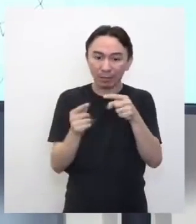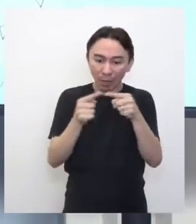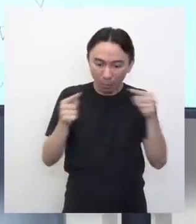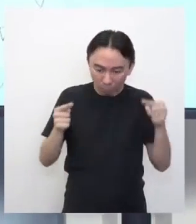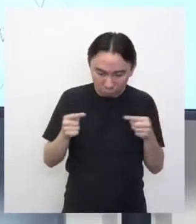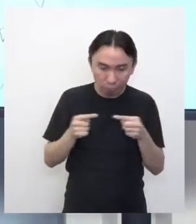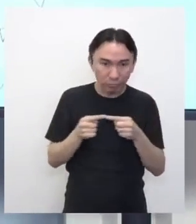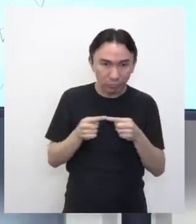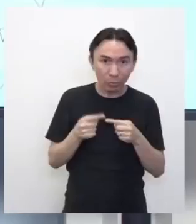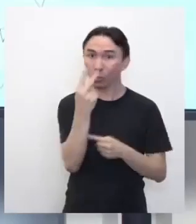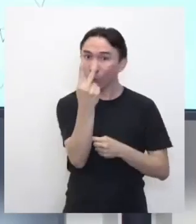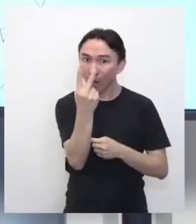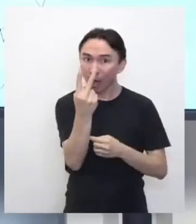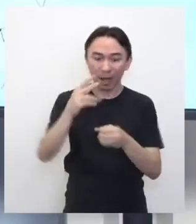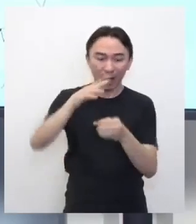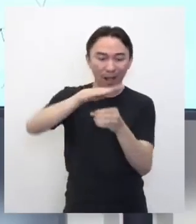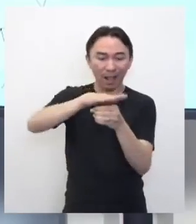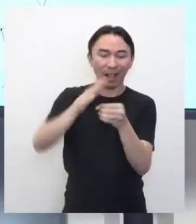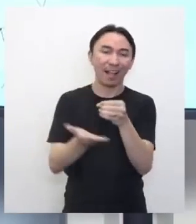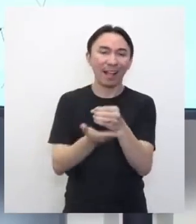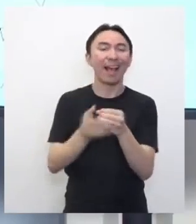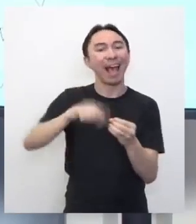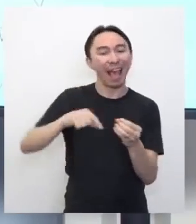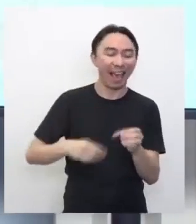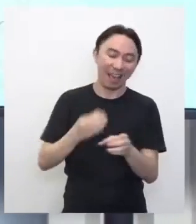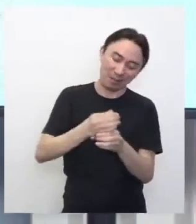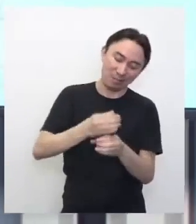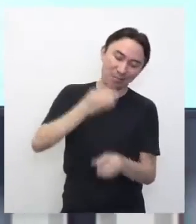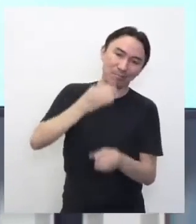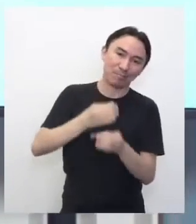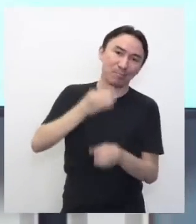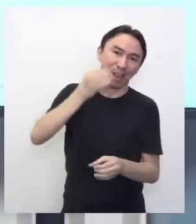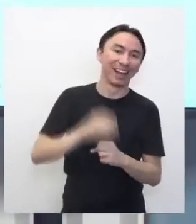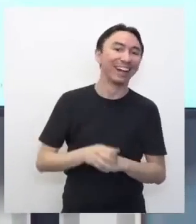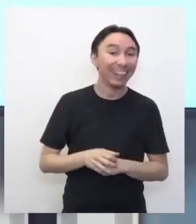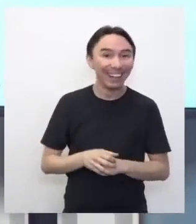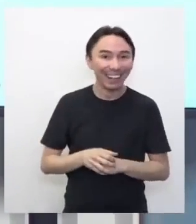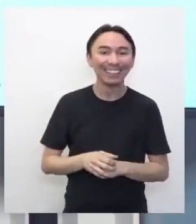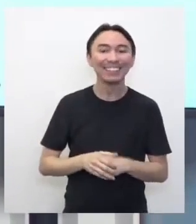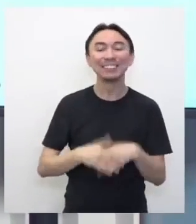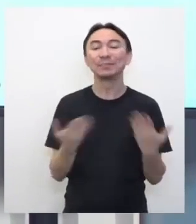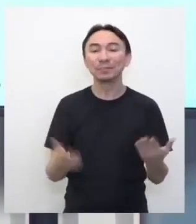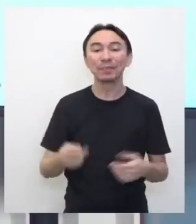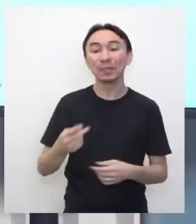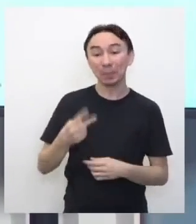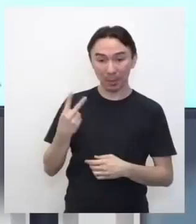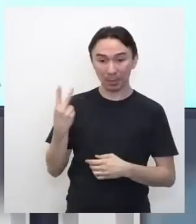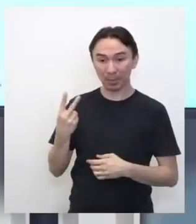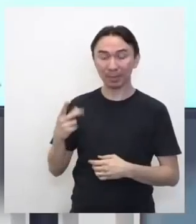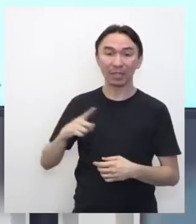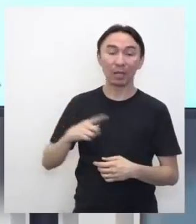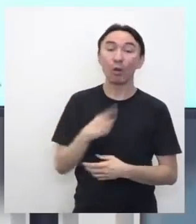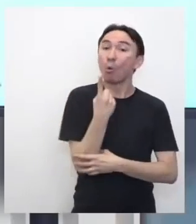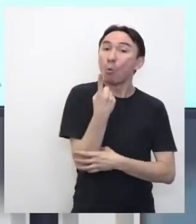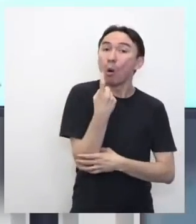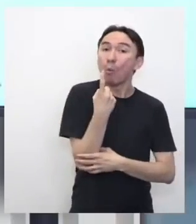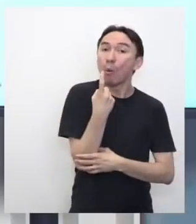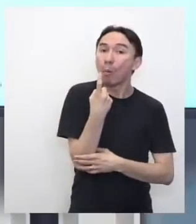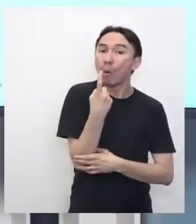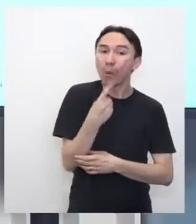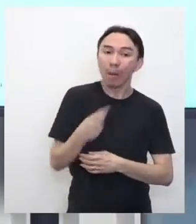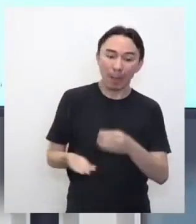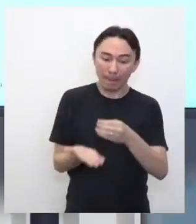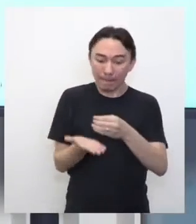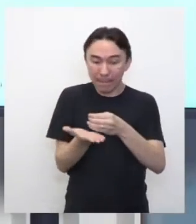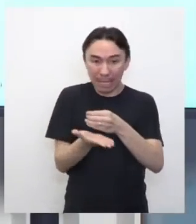duas bases, nós temos cilindro. Na segunda figura, eu tenho uma única base circular e dá